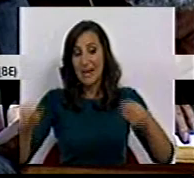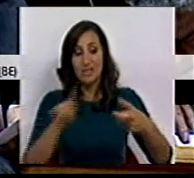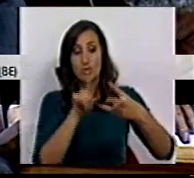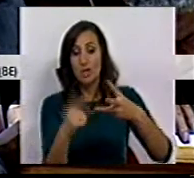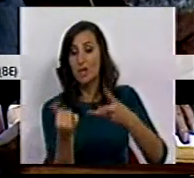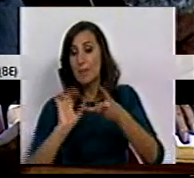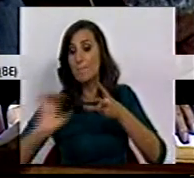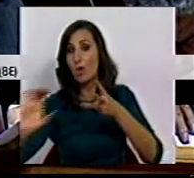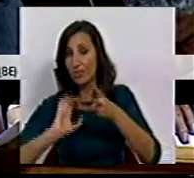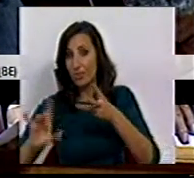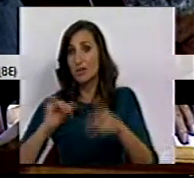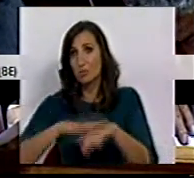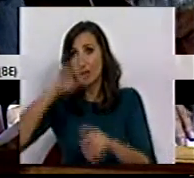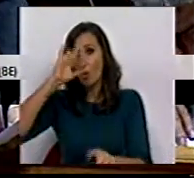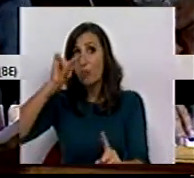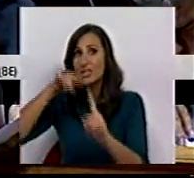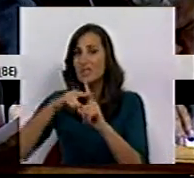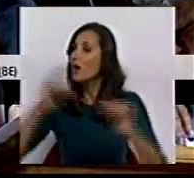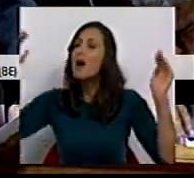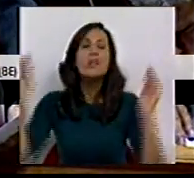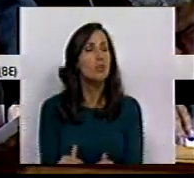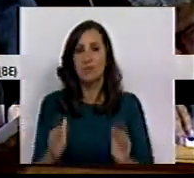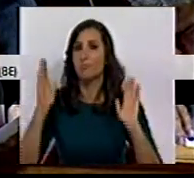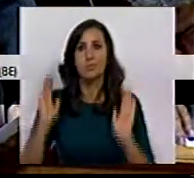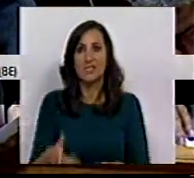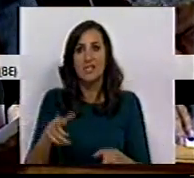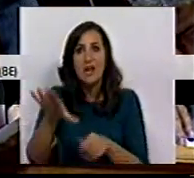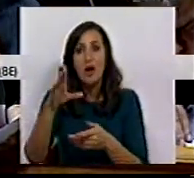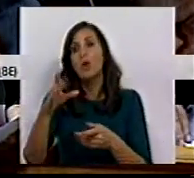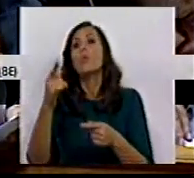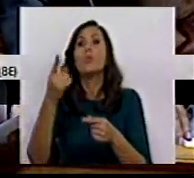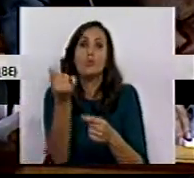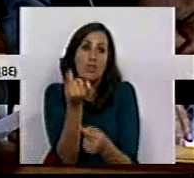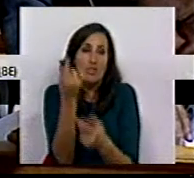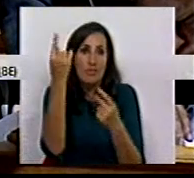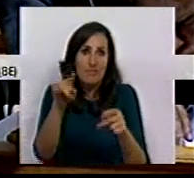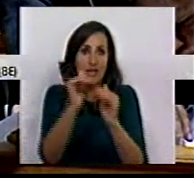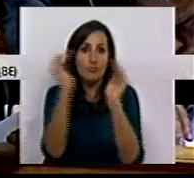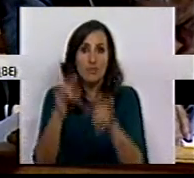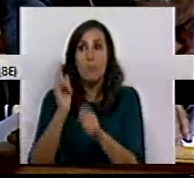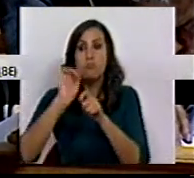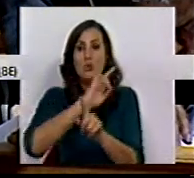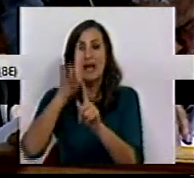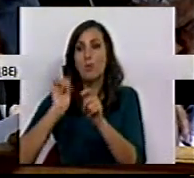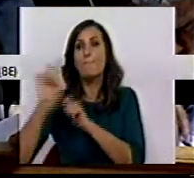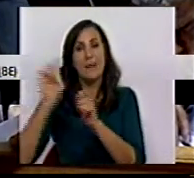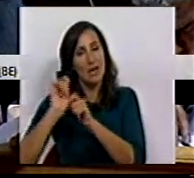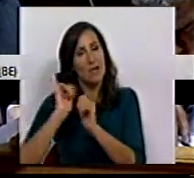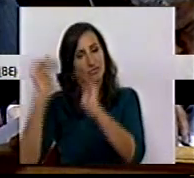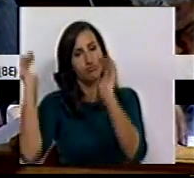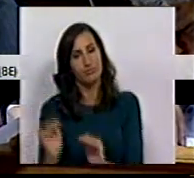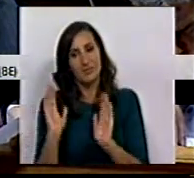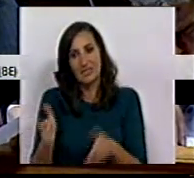montantes, orientada pelo objetivo de reduzir de forma substancial o seu volume e os seus encargos anuais. Em